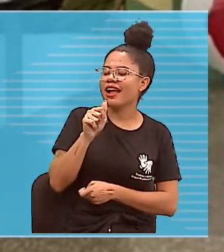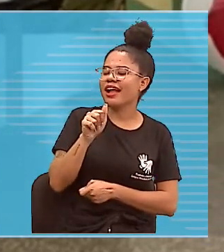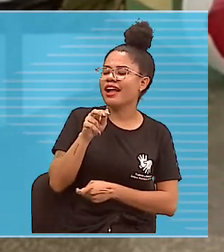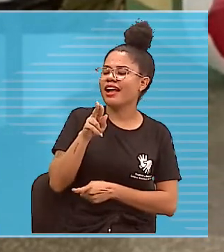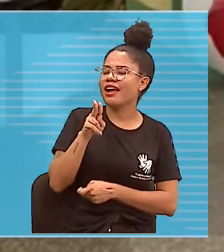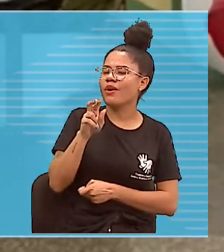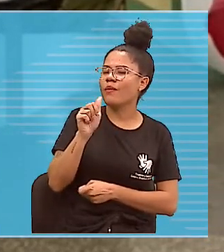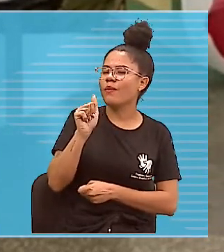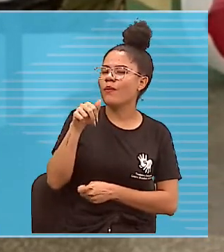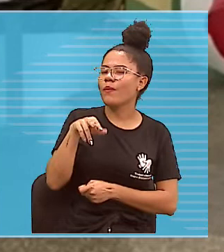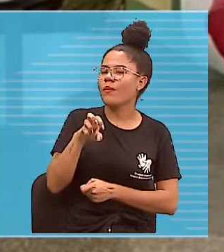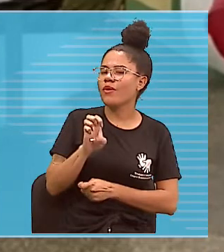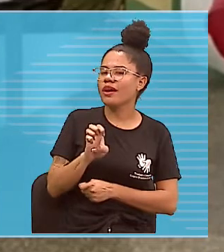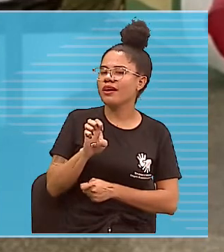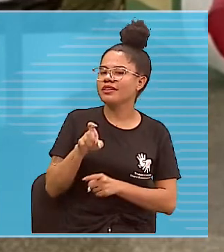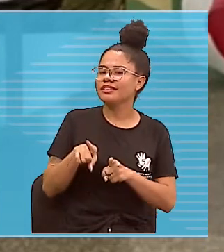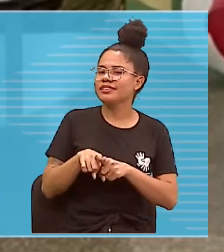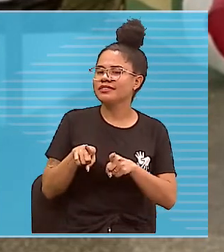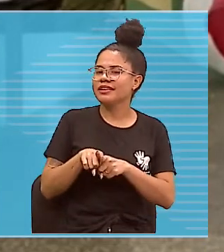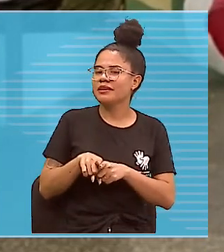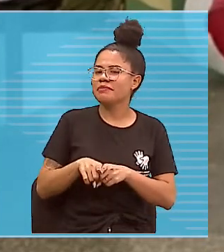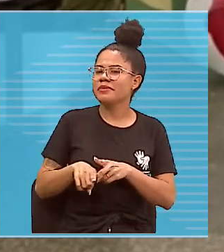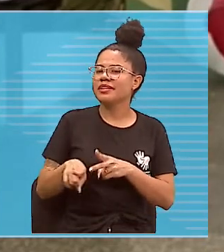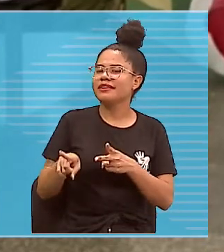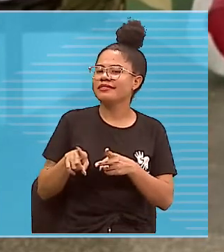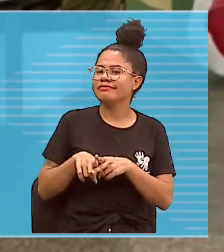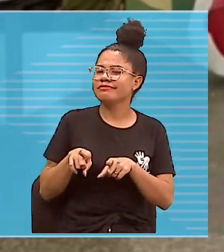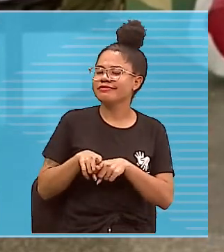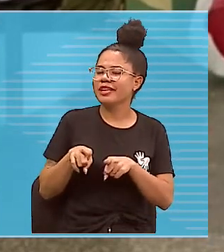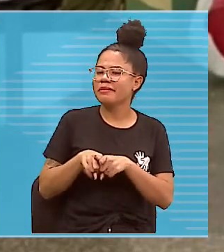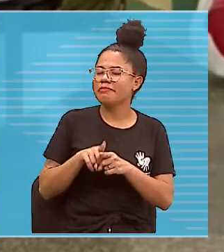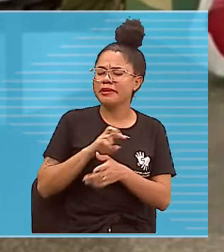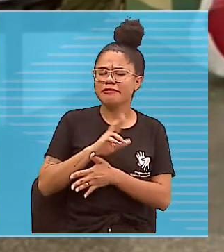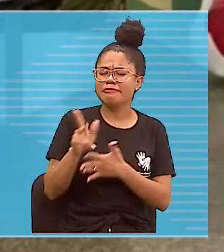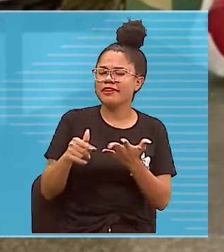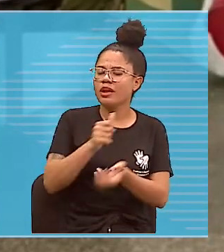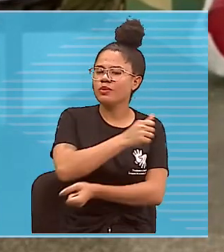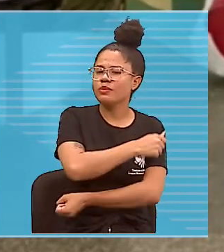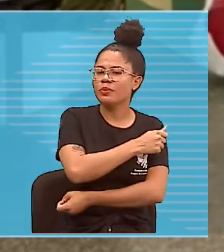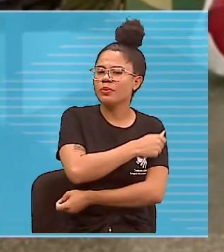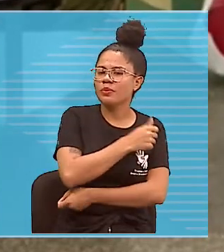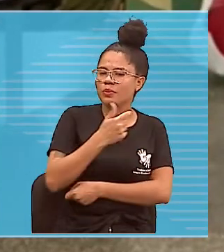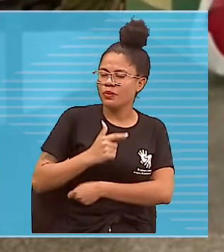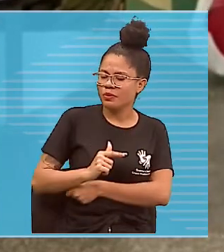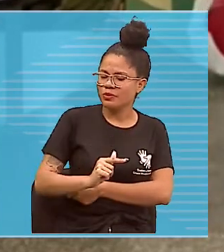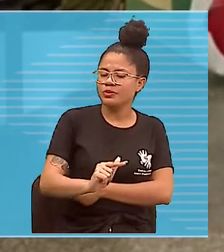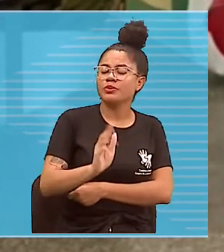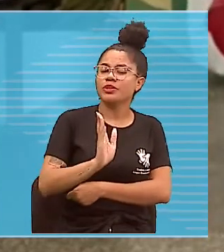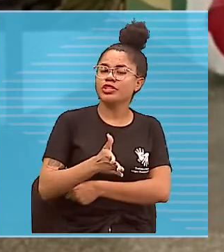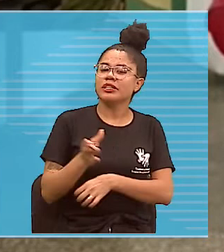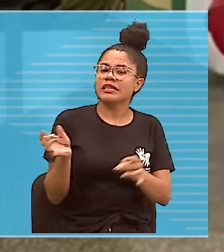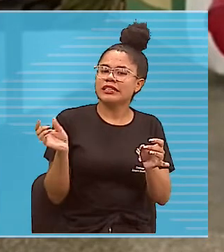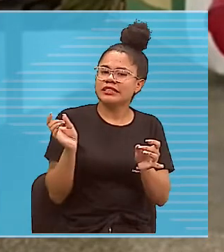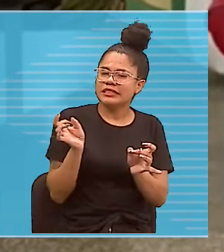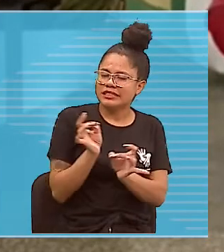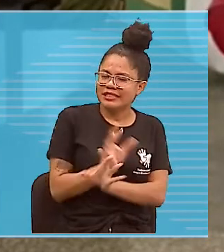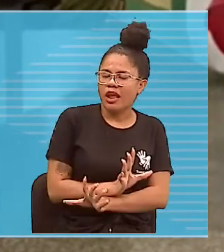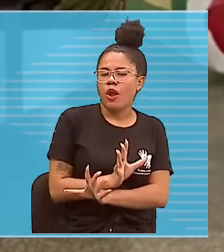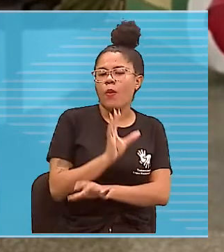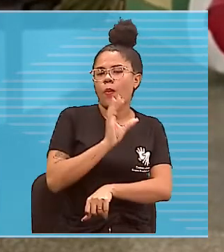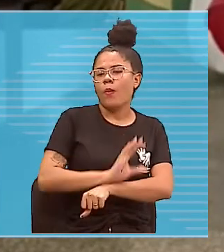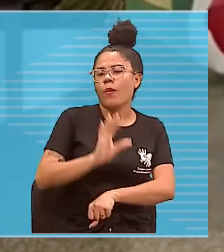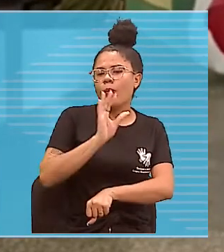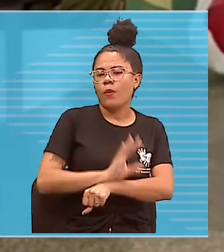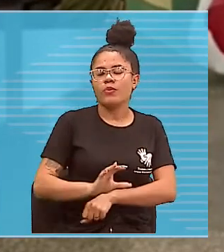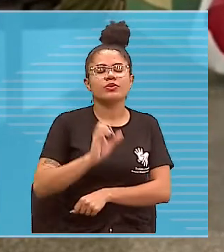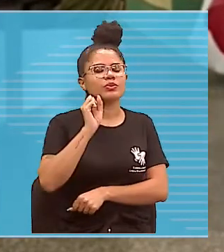forte. Vai concluir no final do ano, não é mesmo? Se Deus quiser, sim. Esse é o objetivo. Vai dar tudo certo. Obrigada. Jesus,